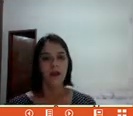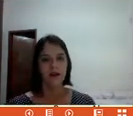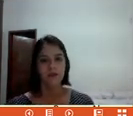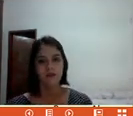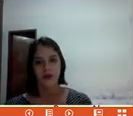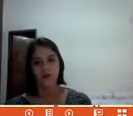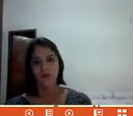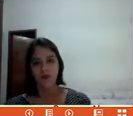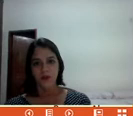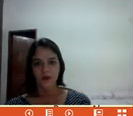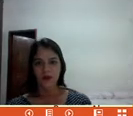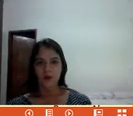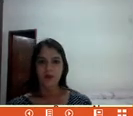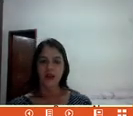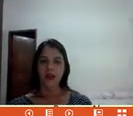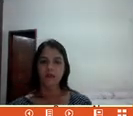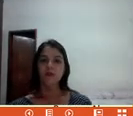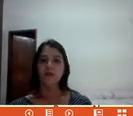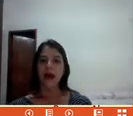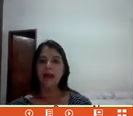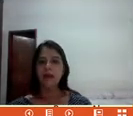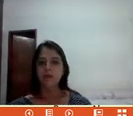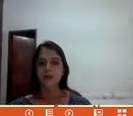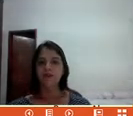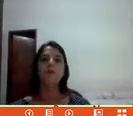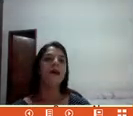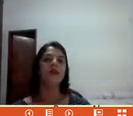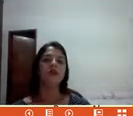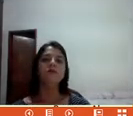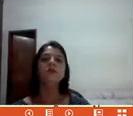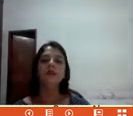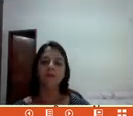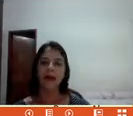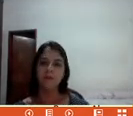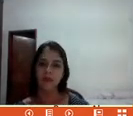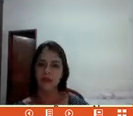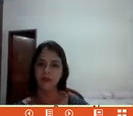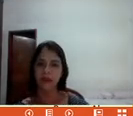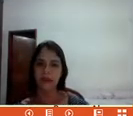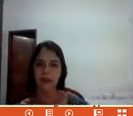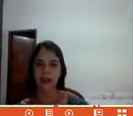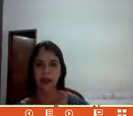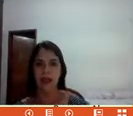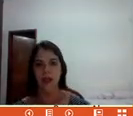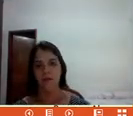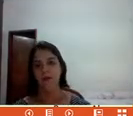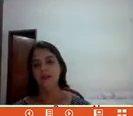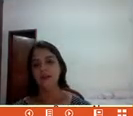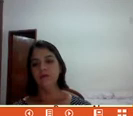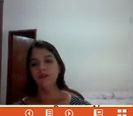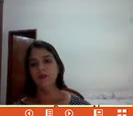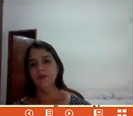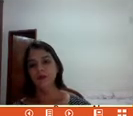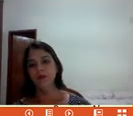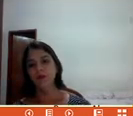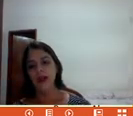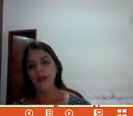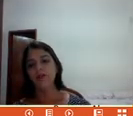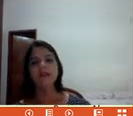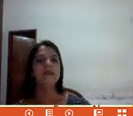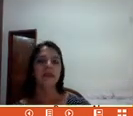E agora vamos falar um pouquinho sobre os parâmetros formativos. Que parâmetros são esses? Nós